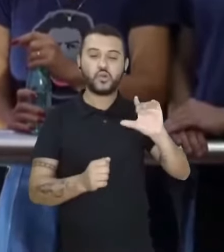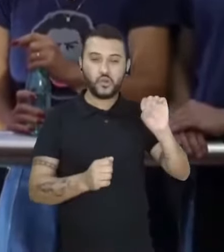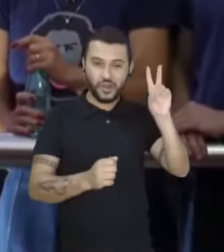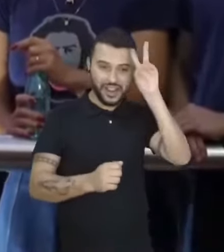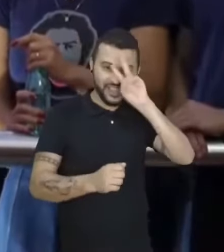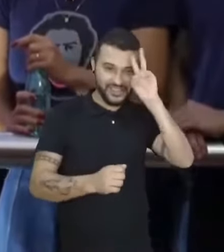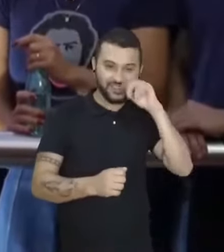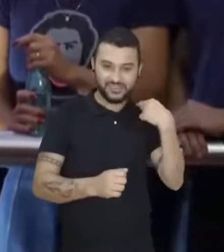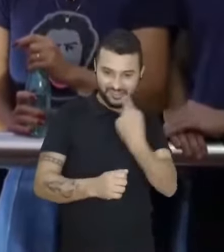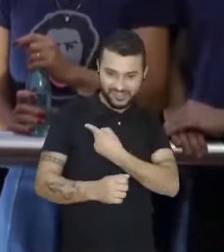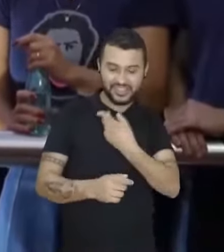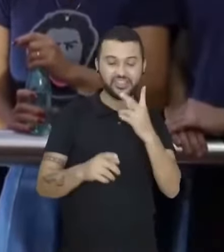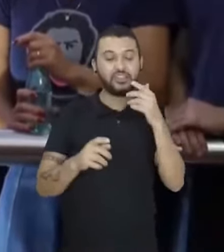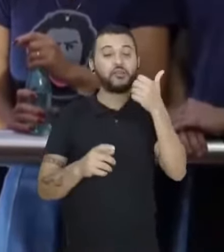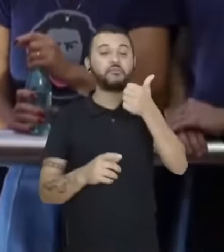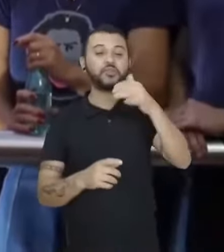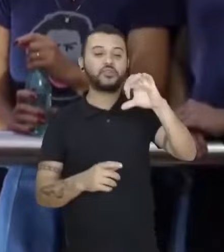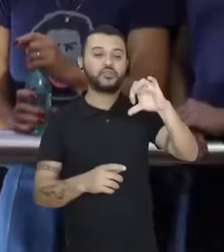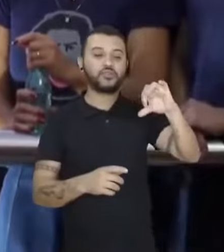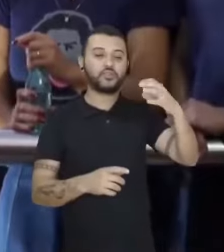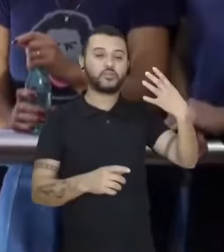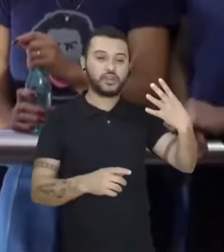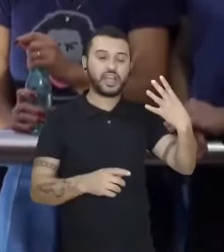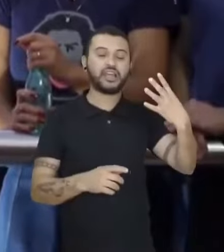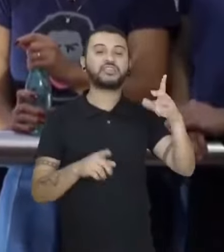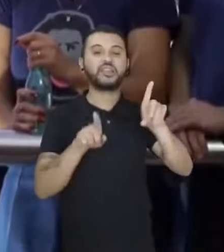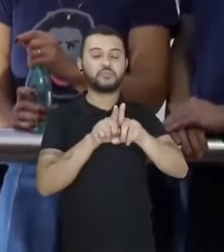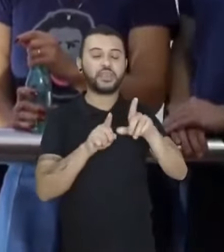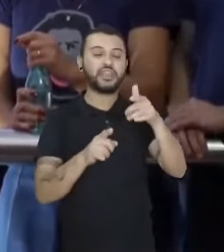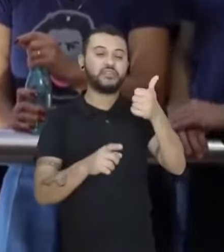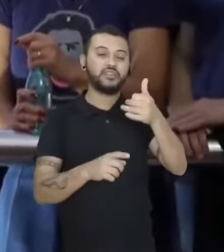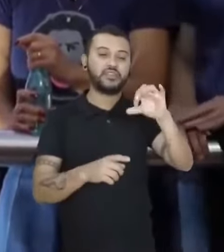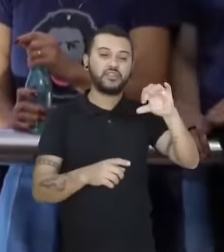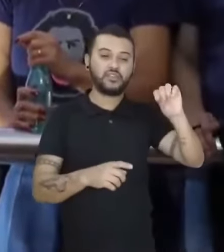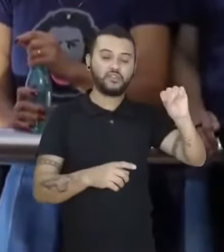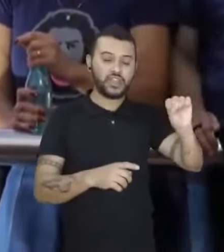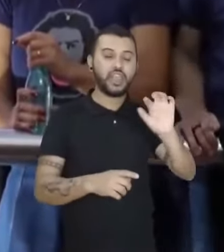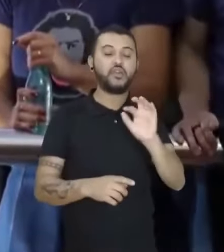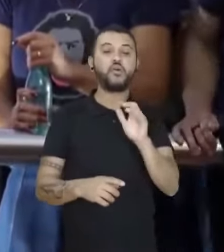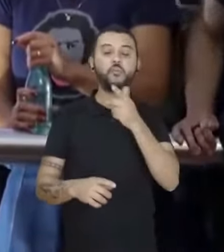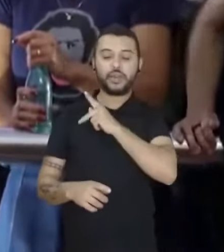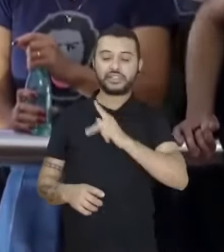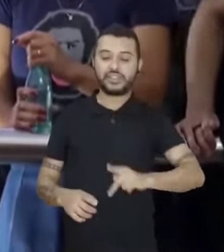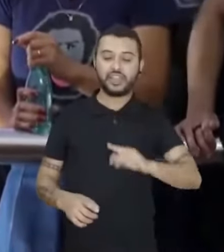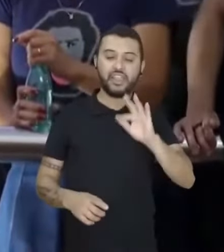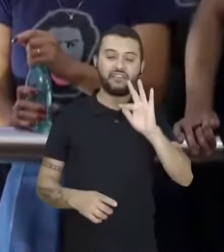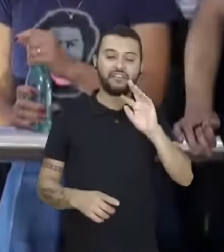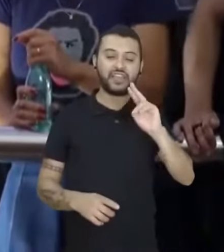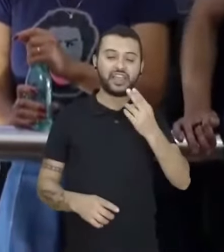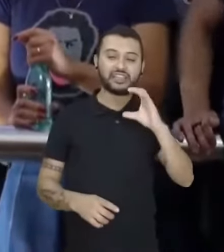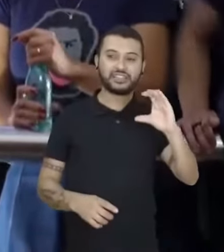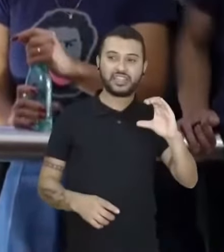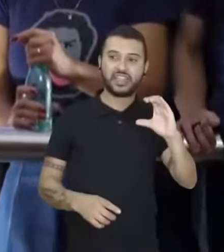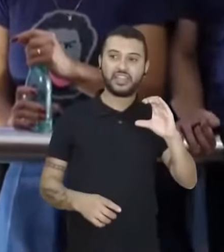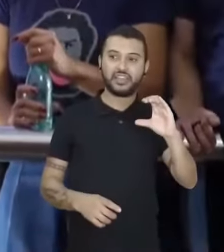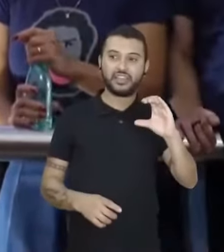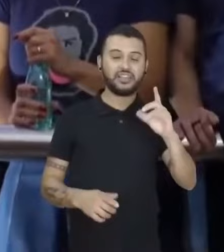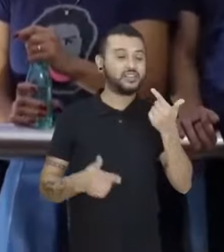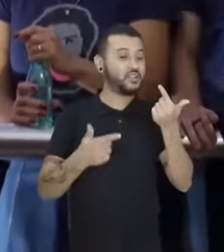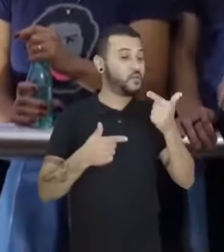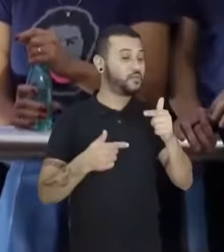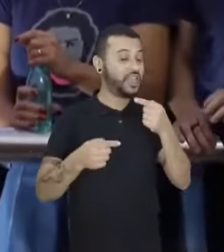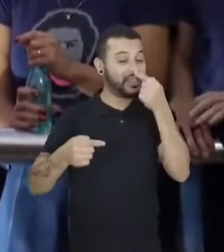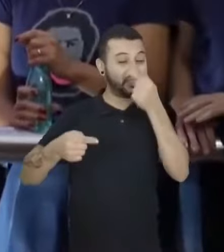lembrados? Depois de 94 e 98, o Fernando Henrique Cardoso ganhou no primeiro turno, mas também ele não participou de nenhum